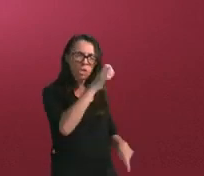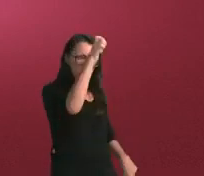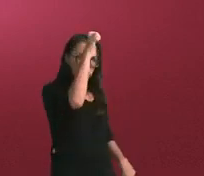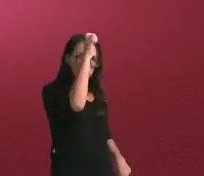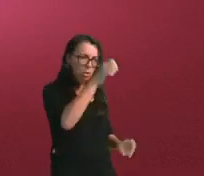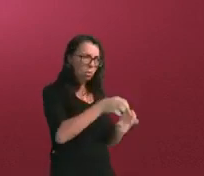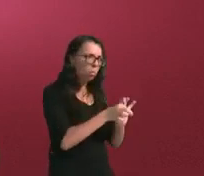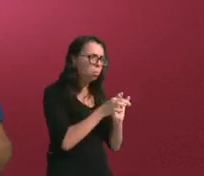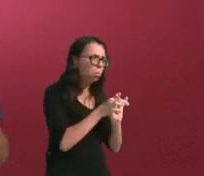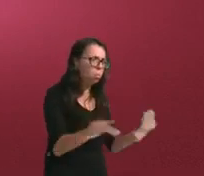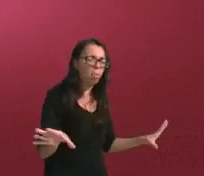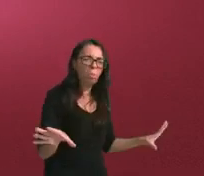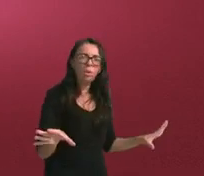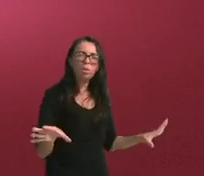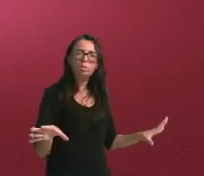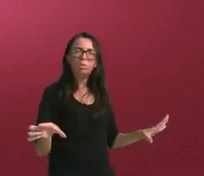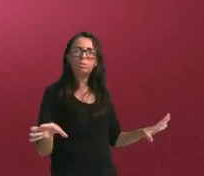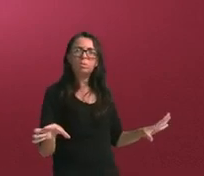julgamento. Veja,